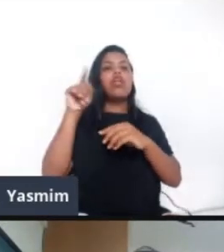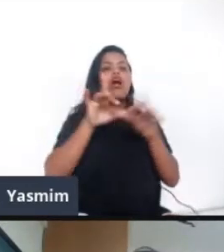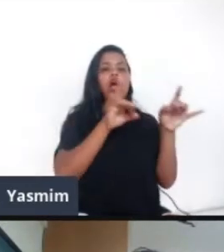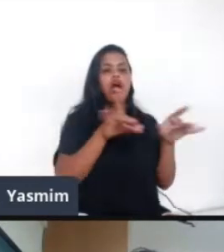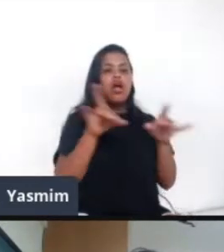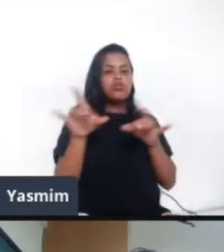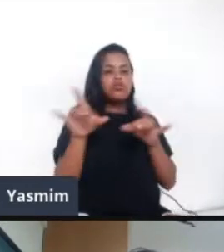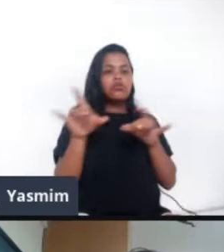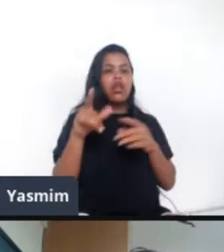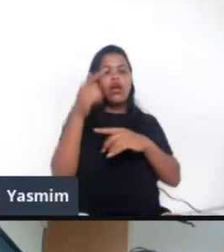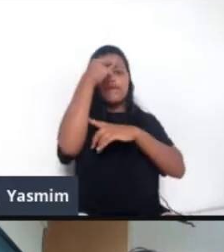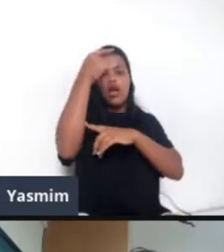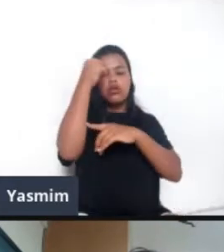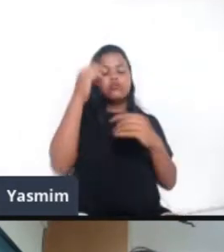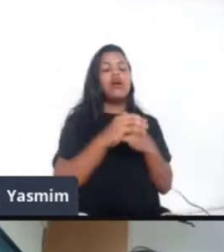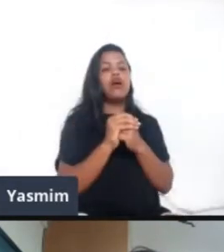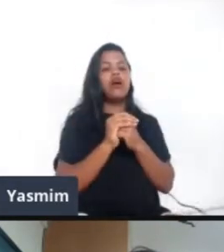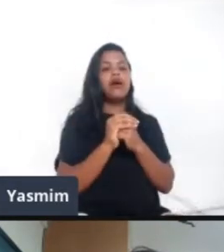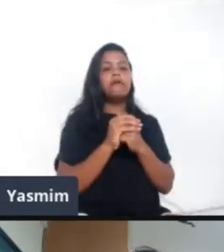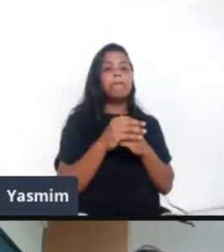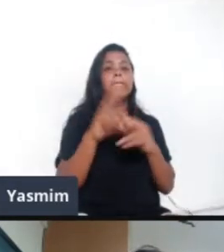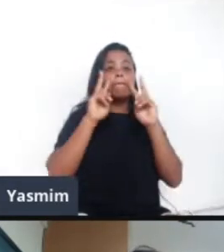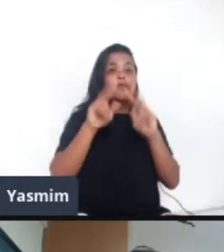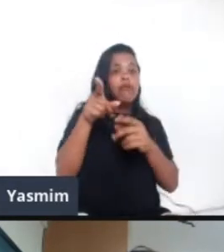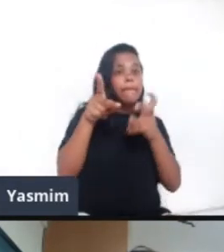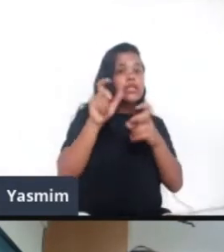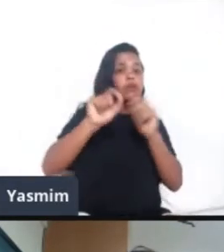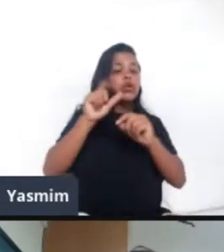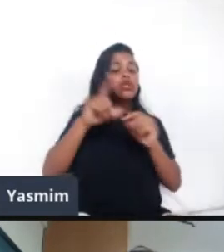Research. Notem que a gente tem essa